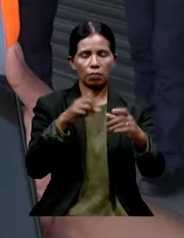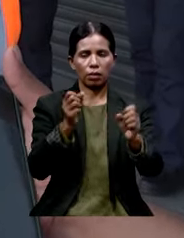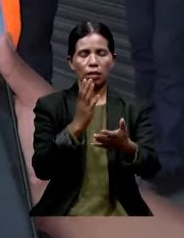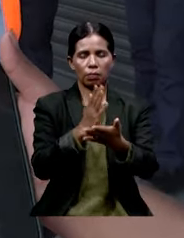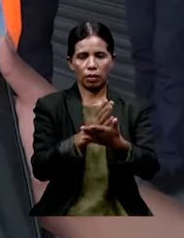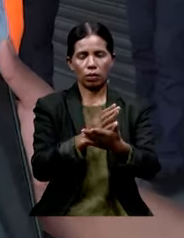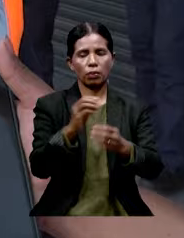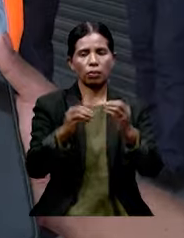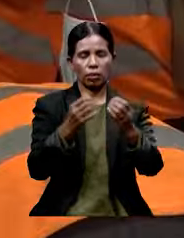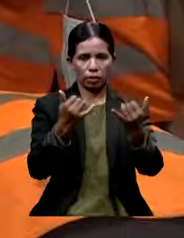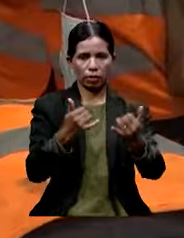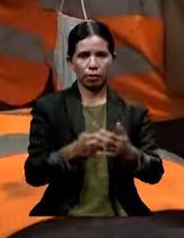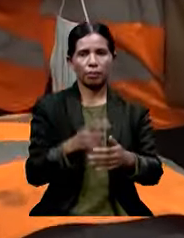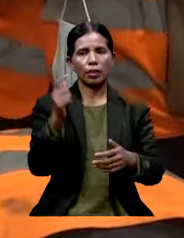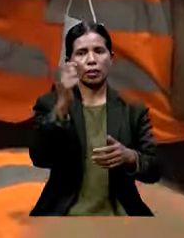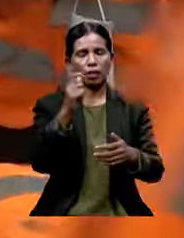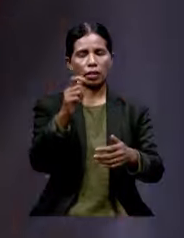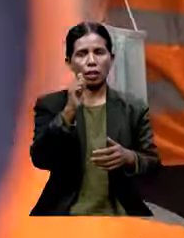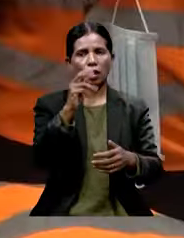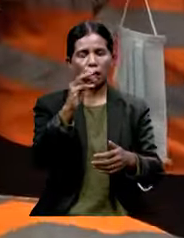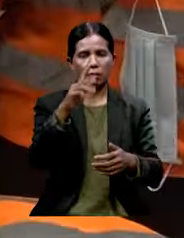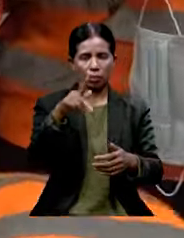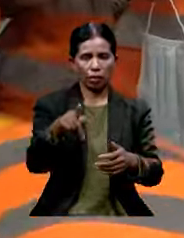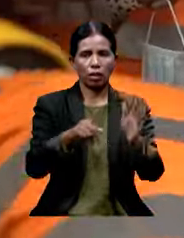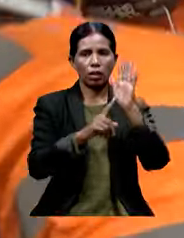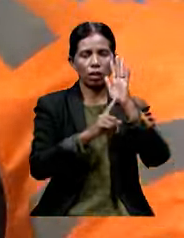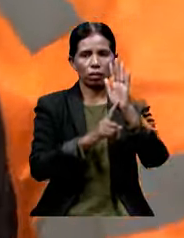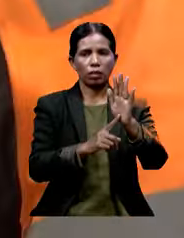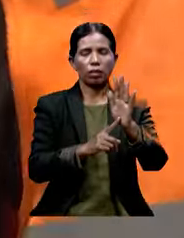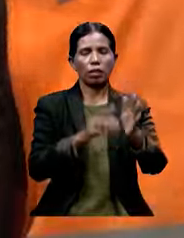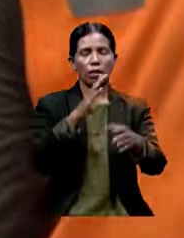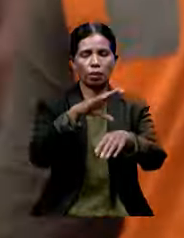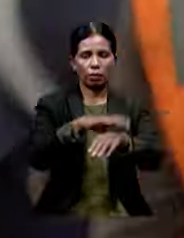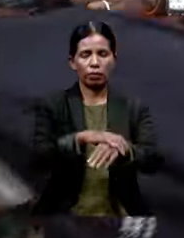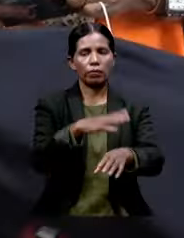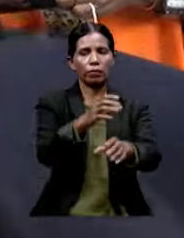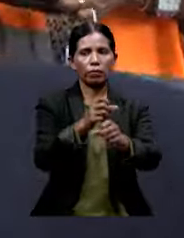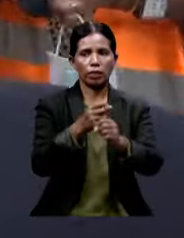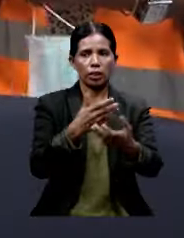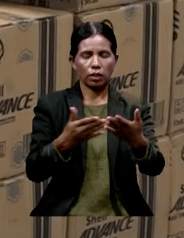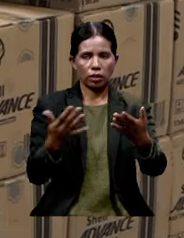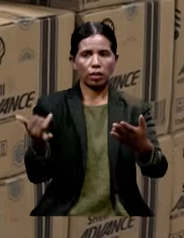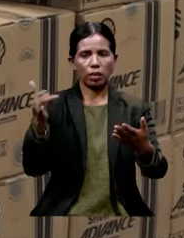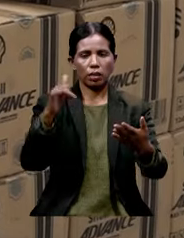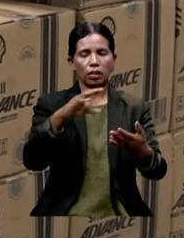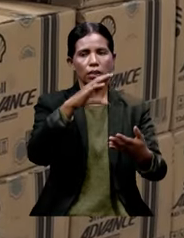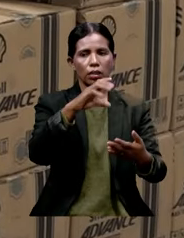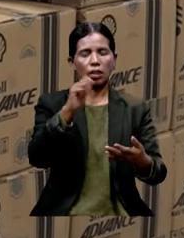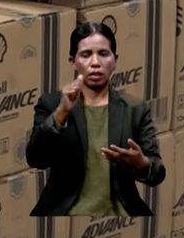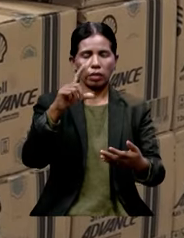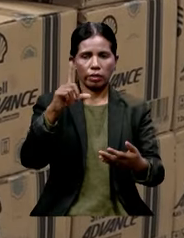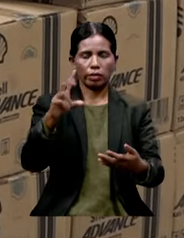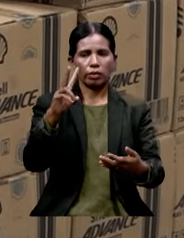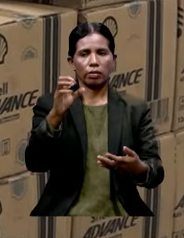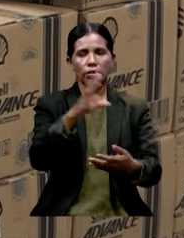mere ne. E a terça, né, a ANP fosai comunicado em prensa que atac suspende produto lubrificante Shell Advance, neve